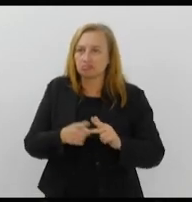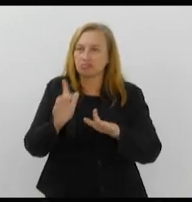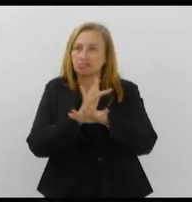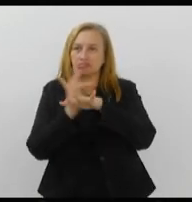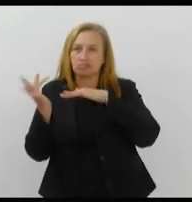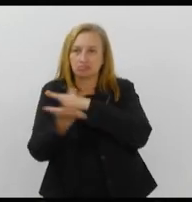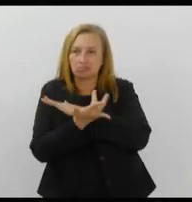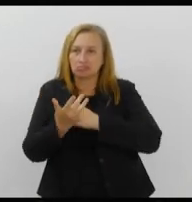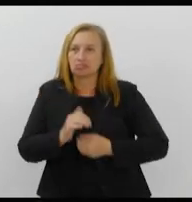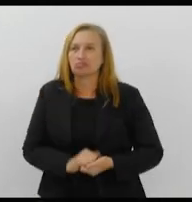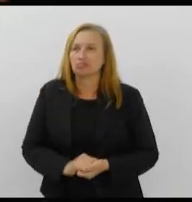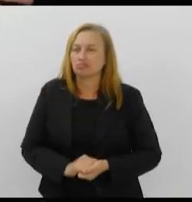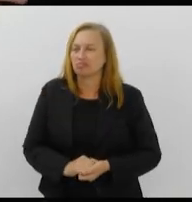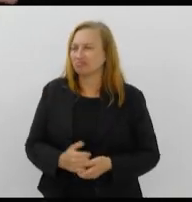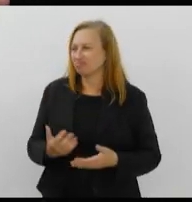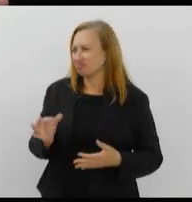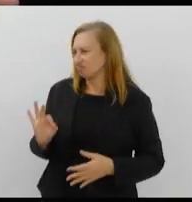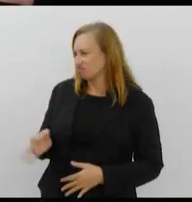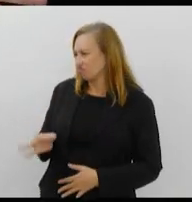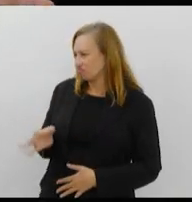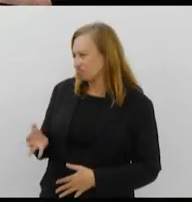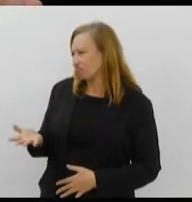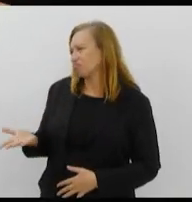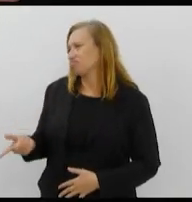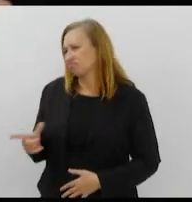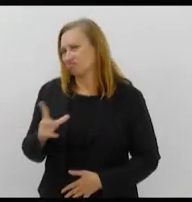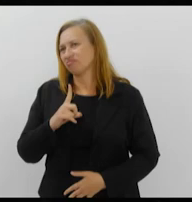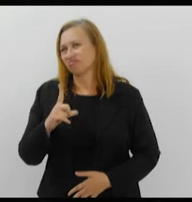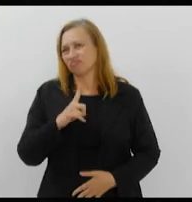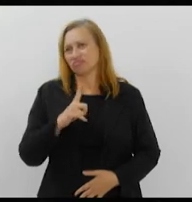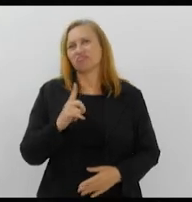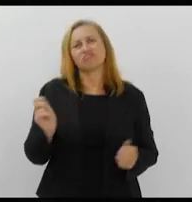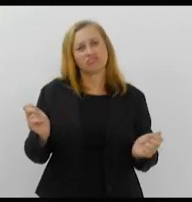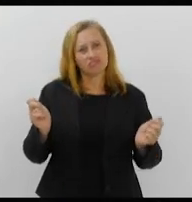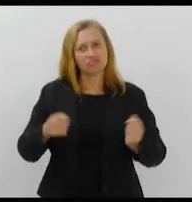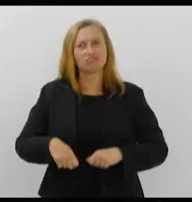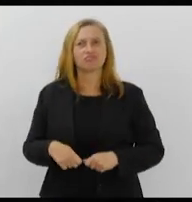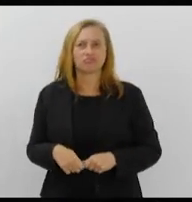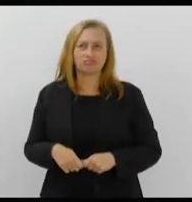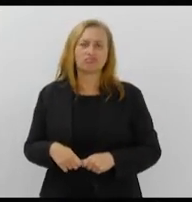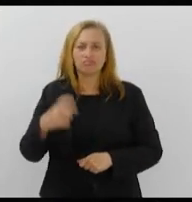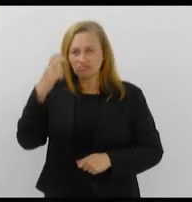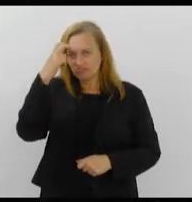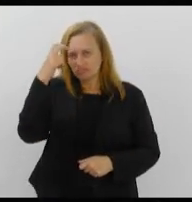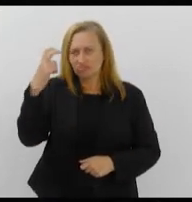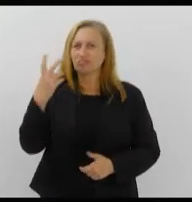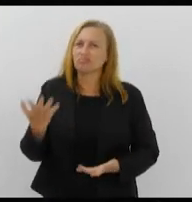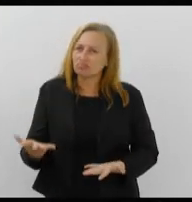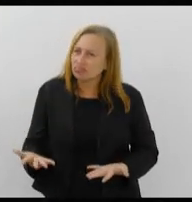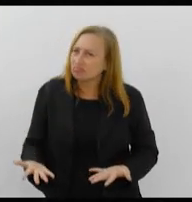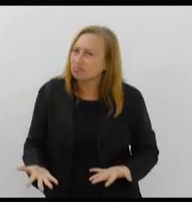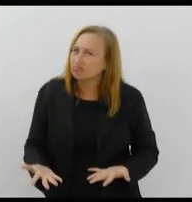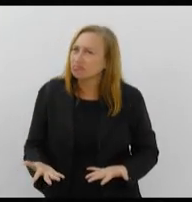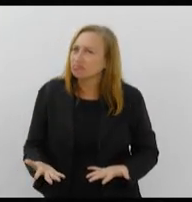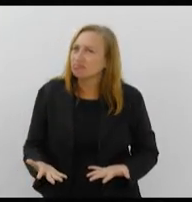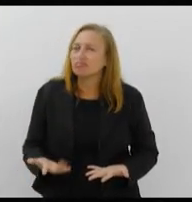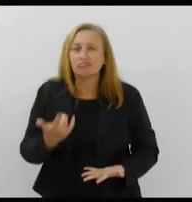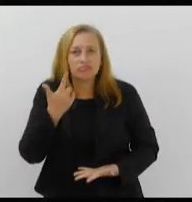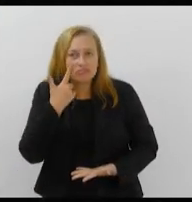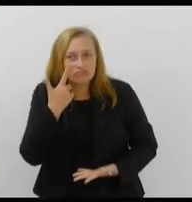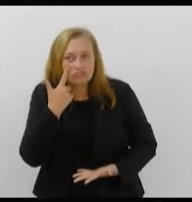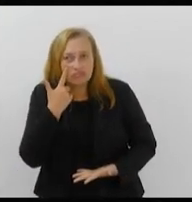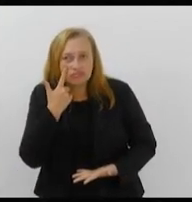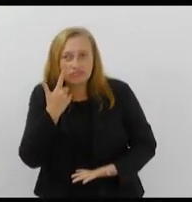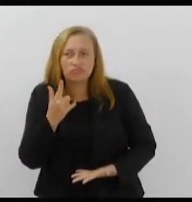sociais. É evidente que a gente tem capacidade, inteligência para identificar o que